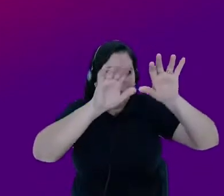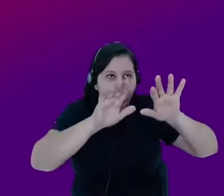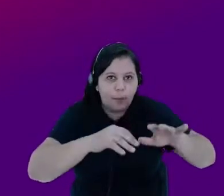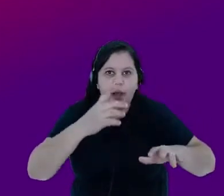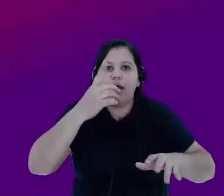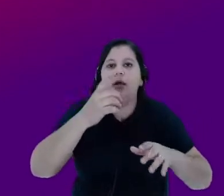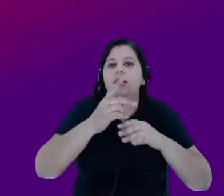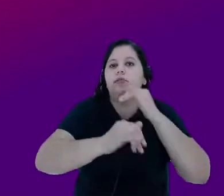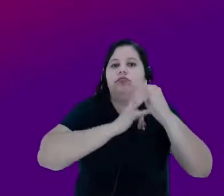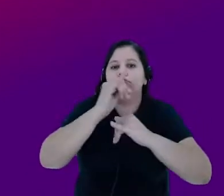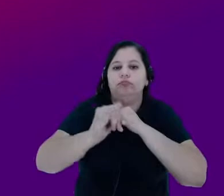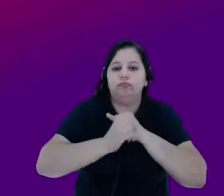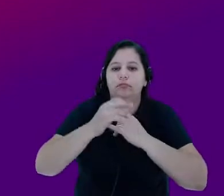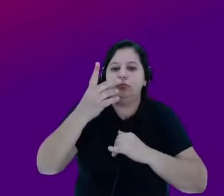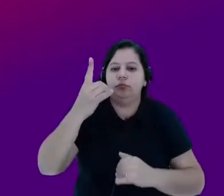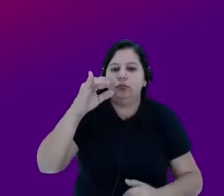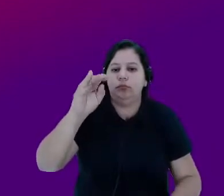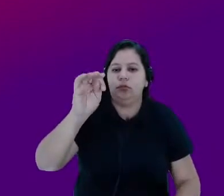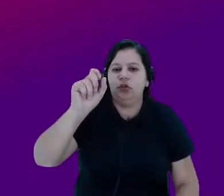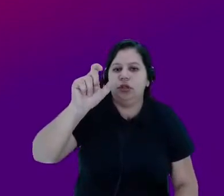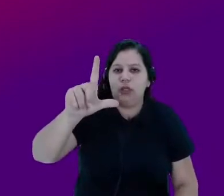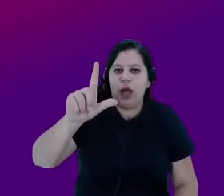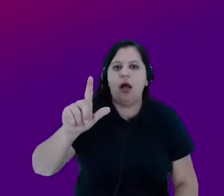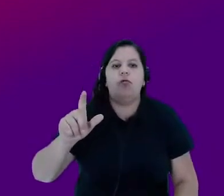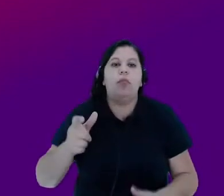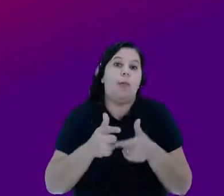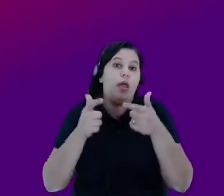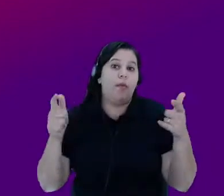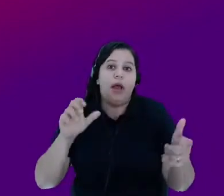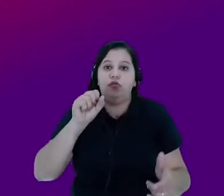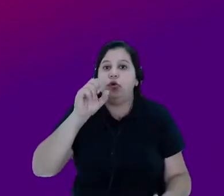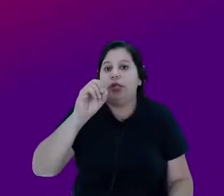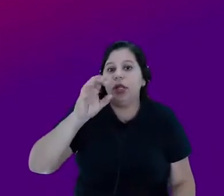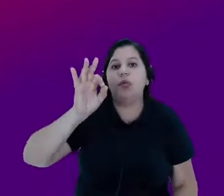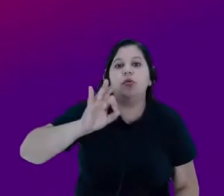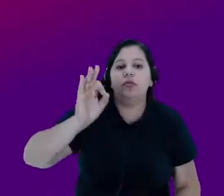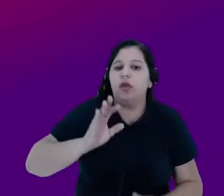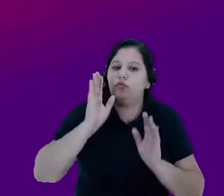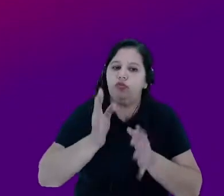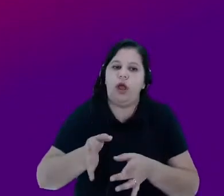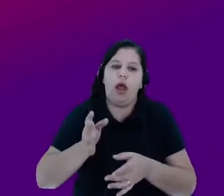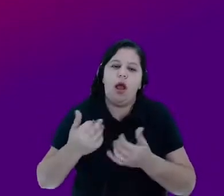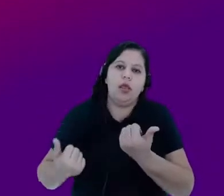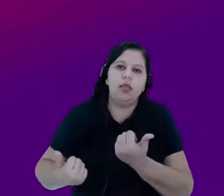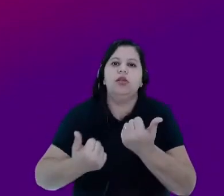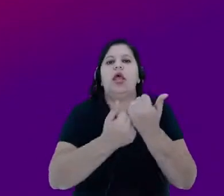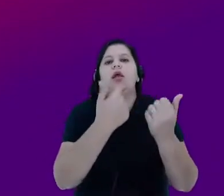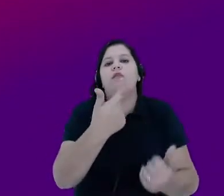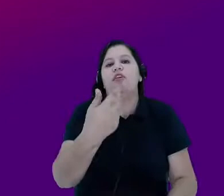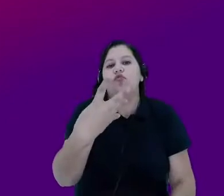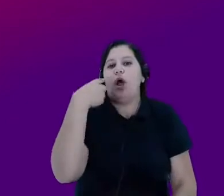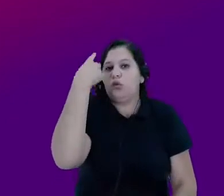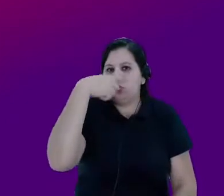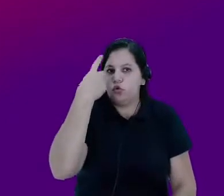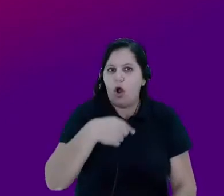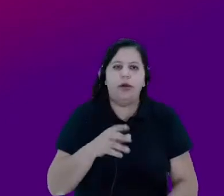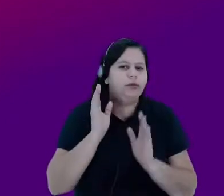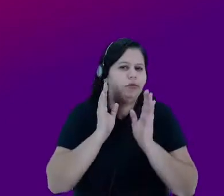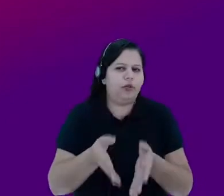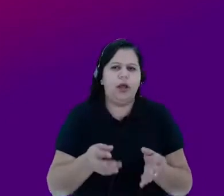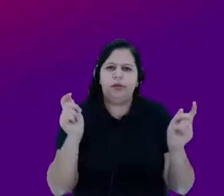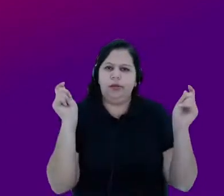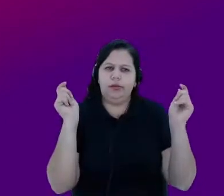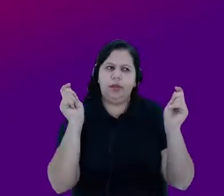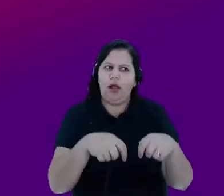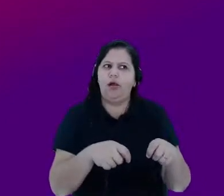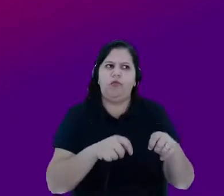parte dela, praticamente 80%, já com serviços de assistências 24 horas, podendo ser realizados com seus processos digitais,